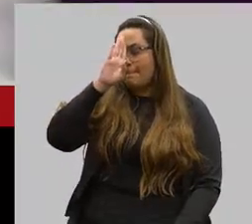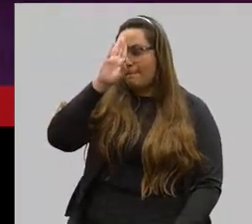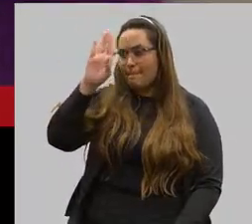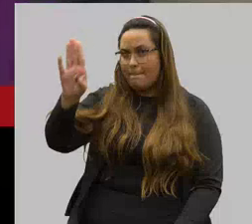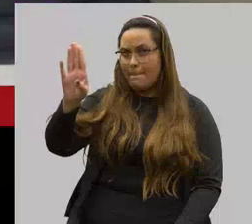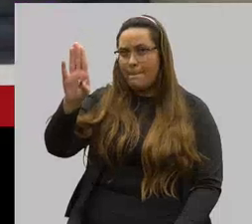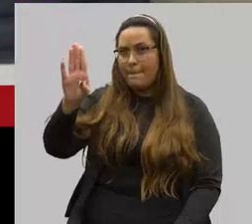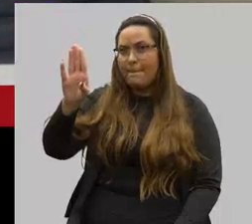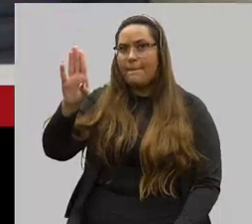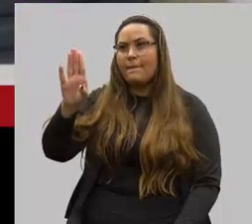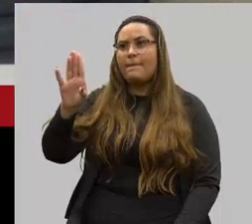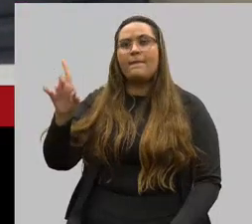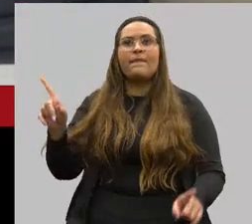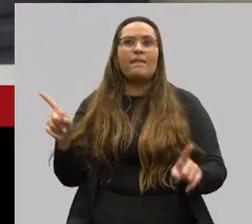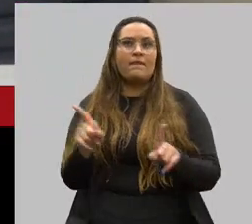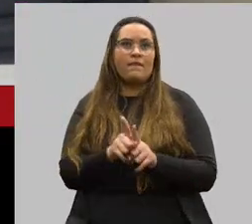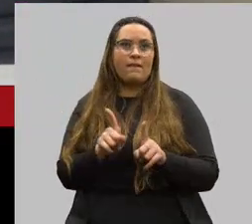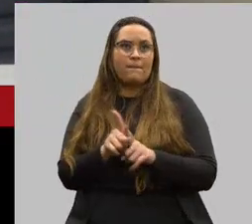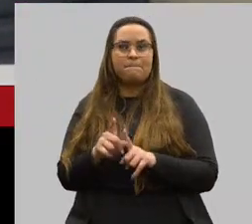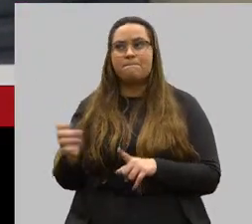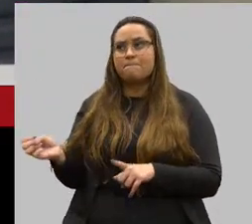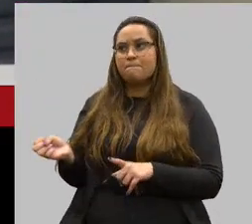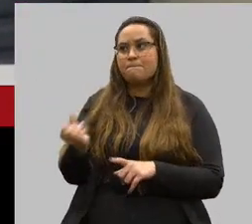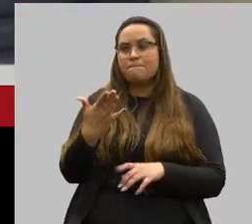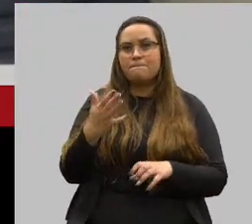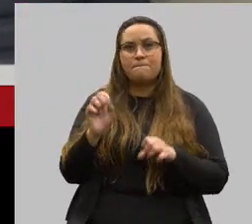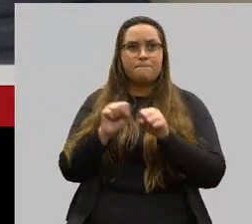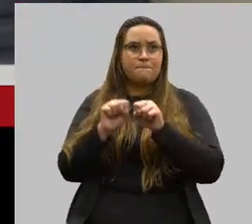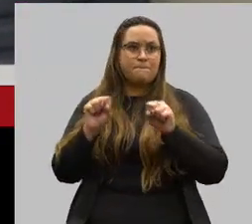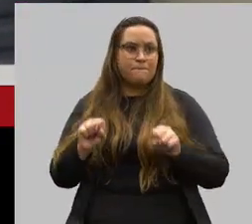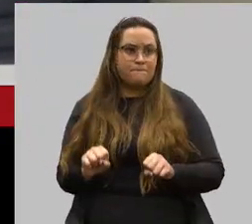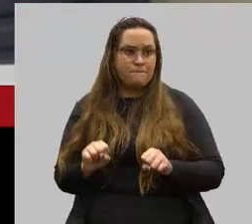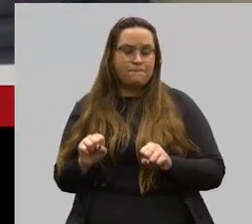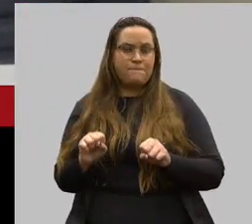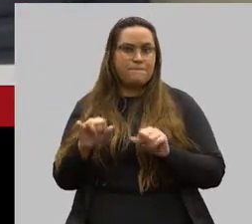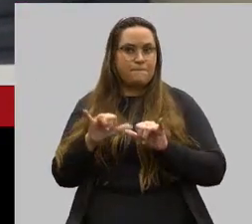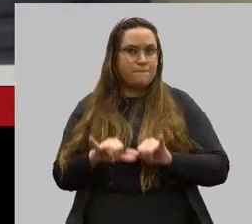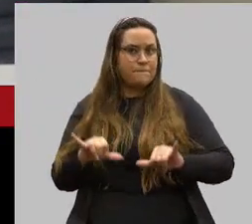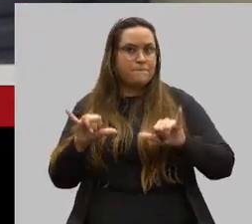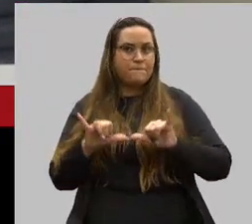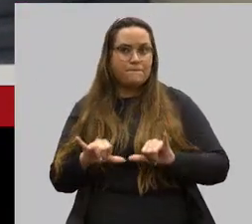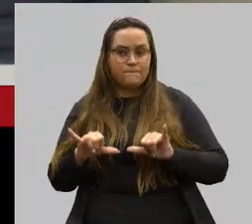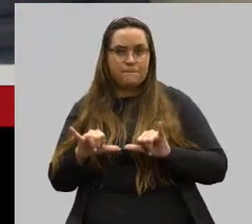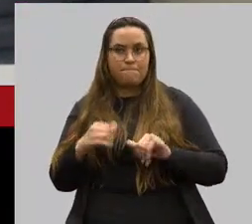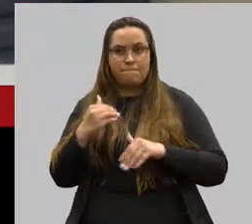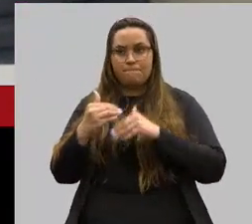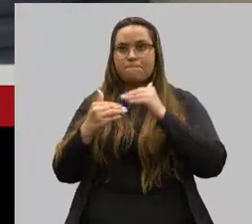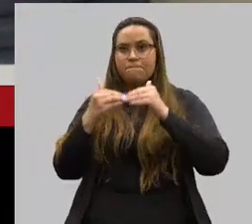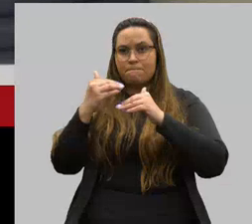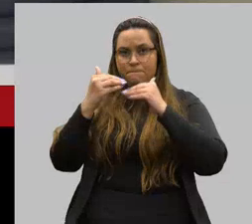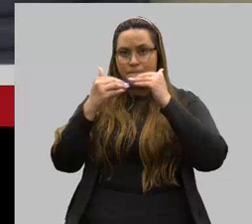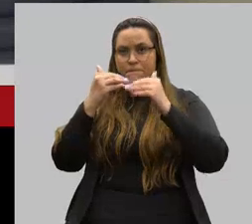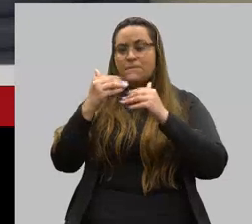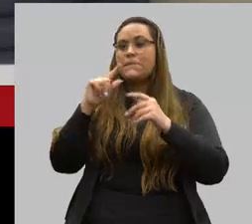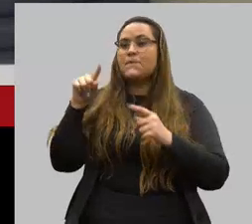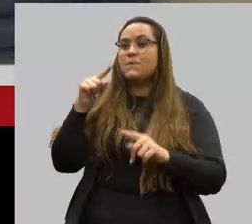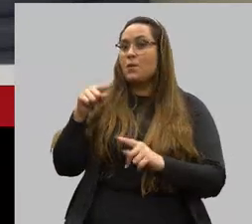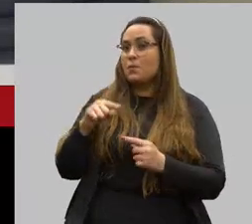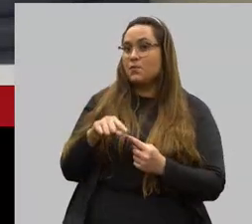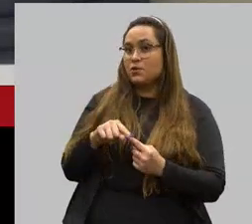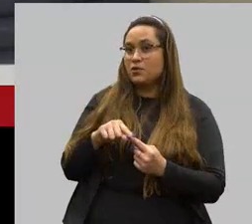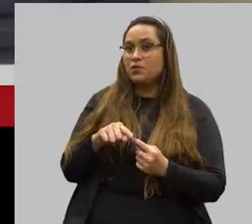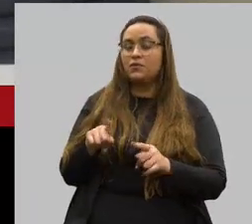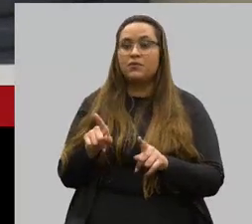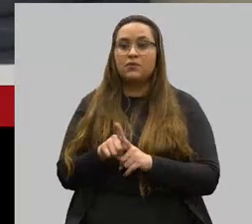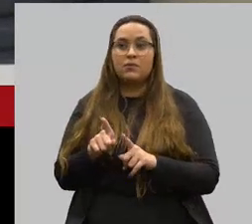entidades é exatamente uma nova sistemática de promoções com critérios eh ditos objetivos né que